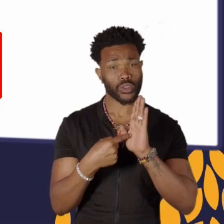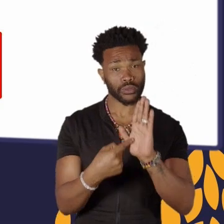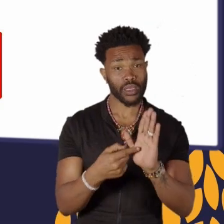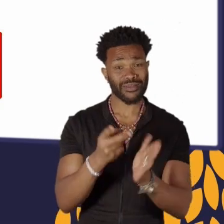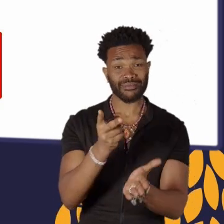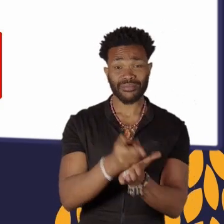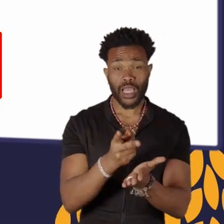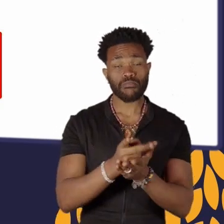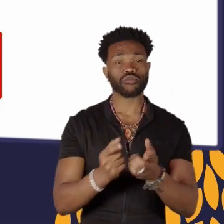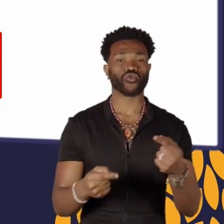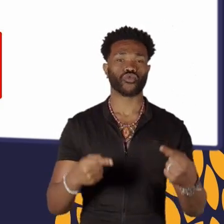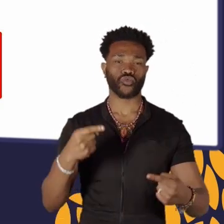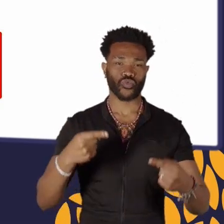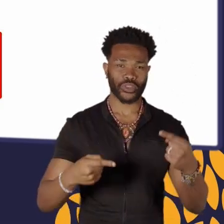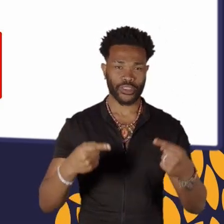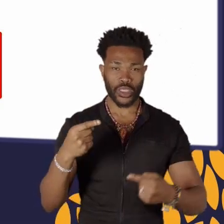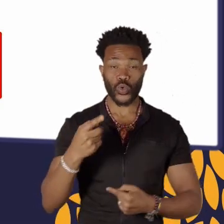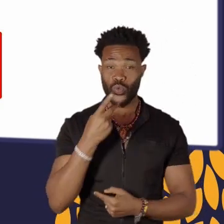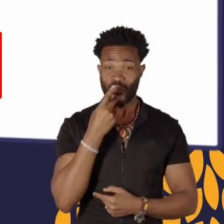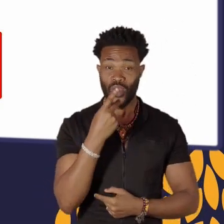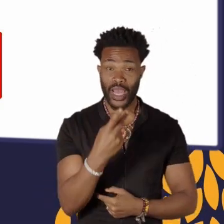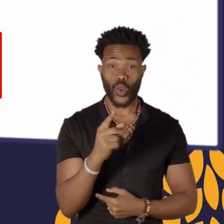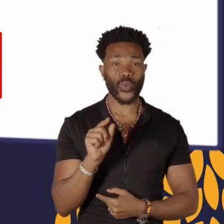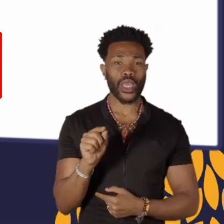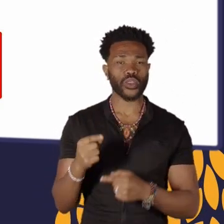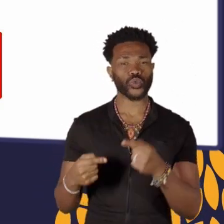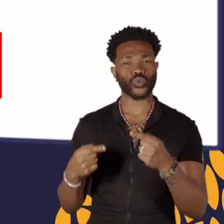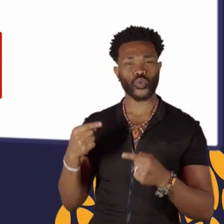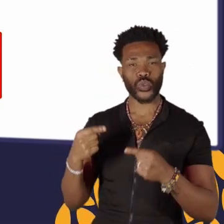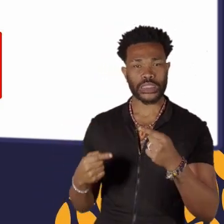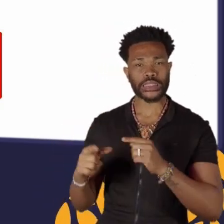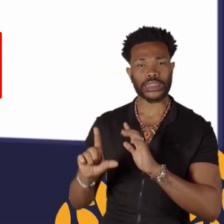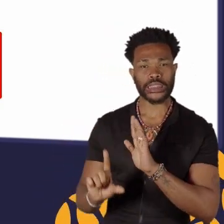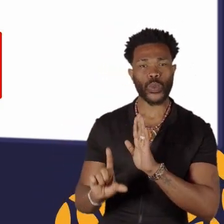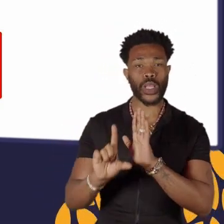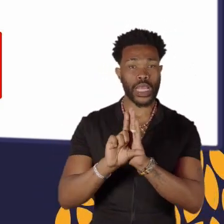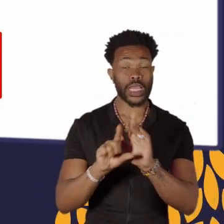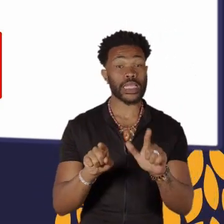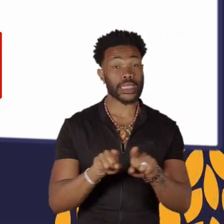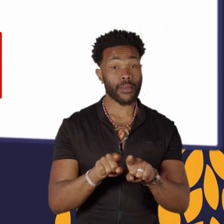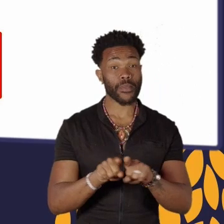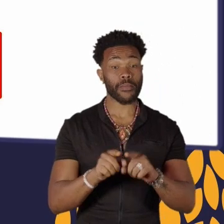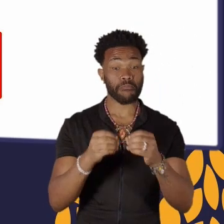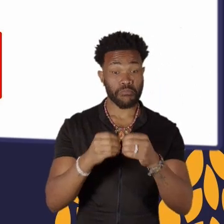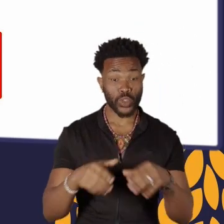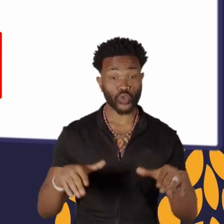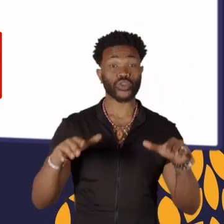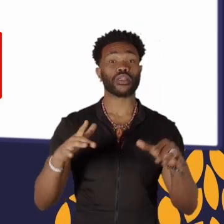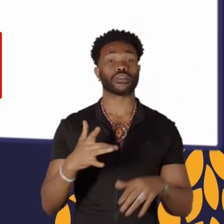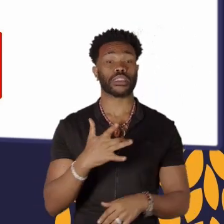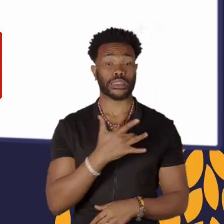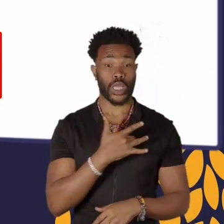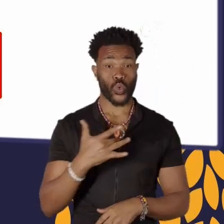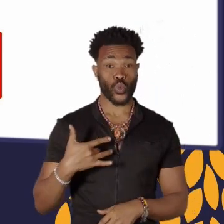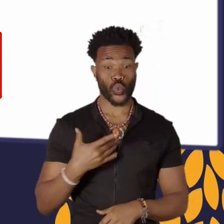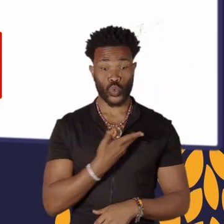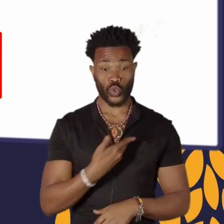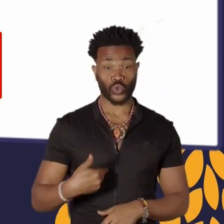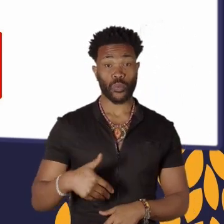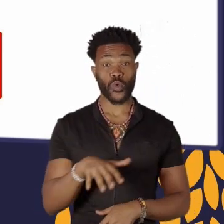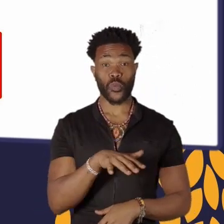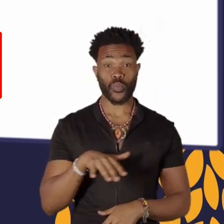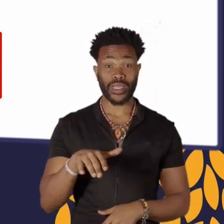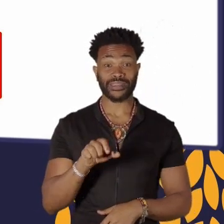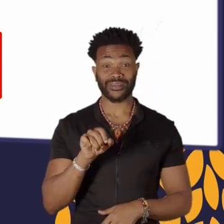vem na discussão, quando a gente fala de discussão de legalização e os prejuízos com relação à saúde pública, que é, se a